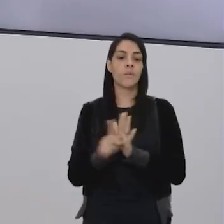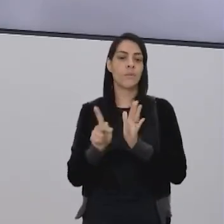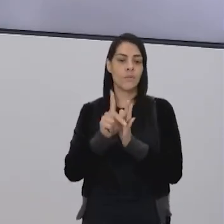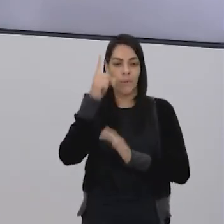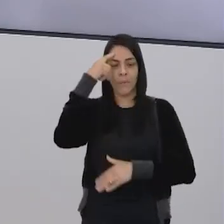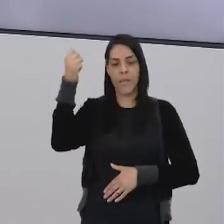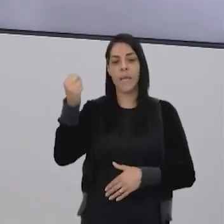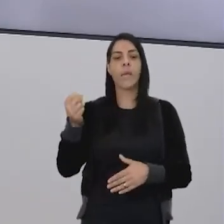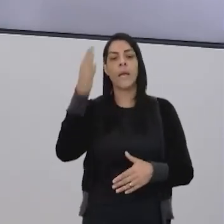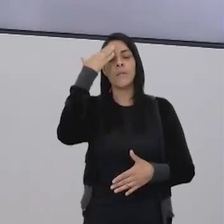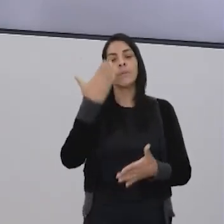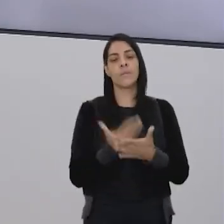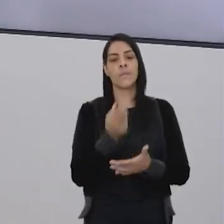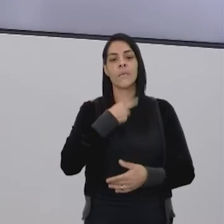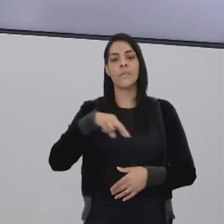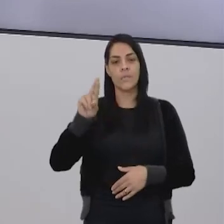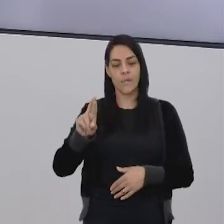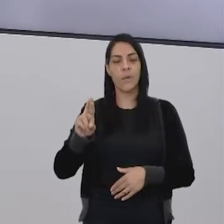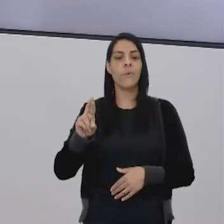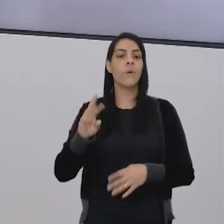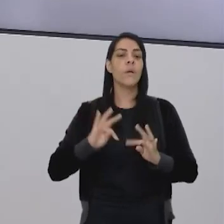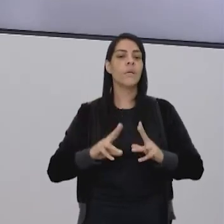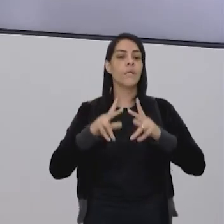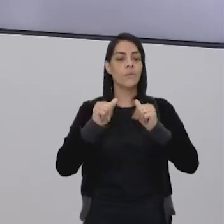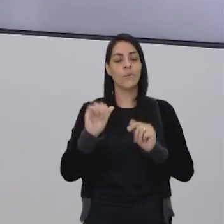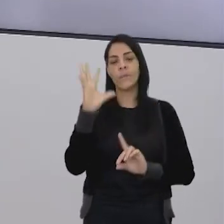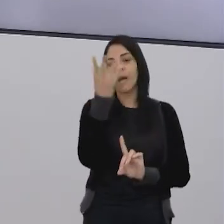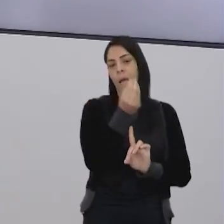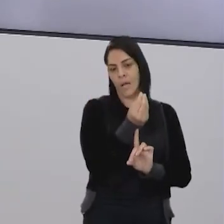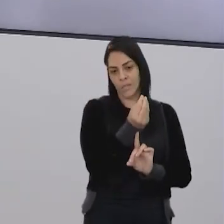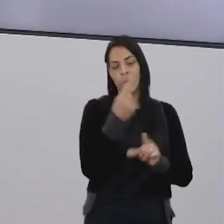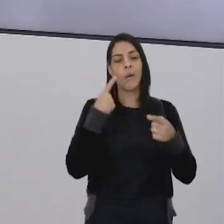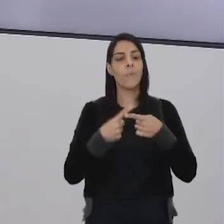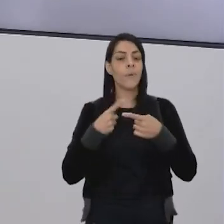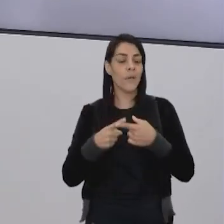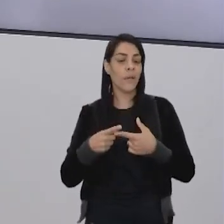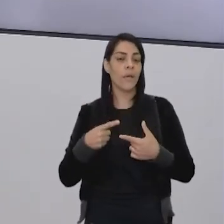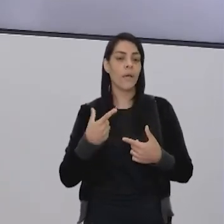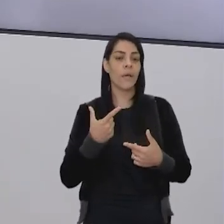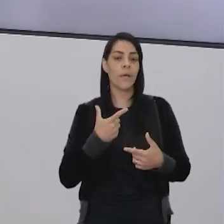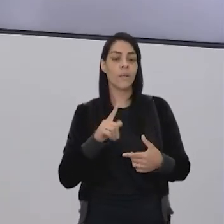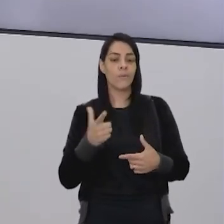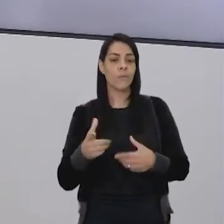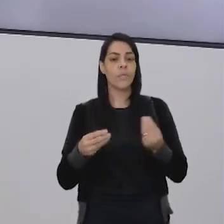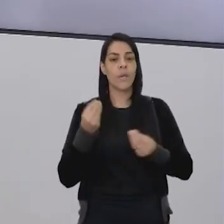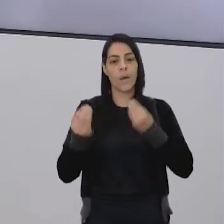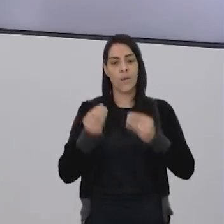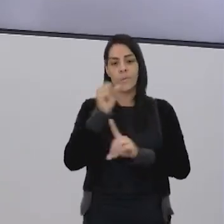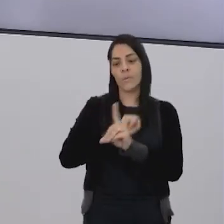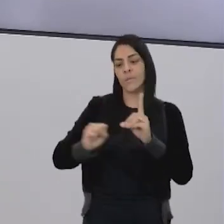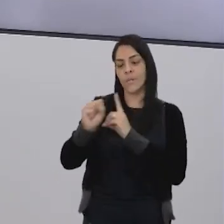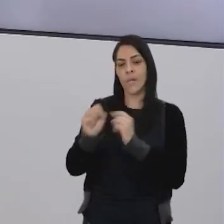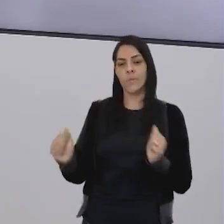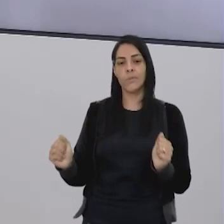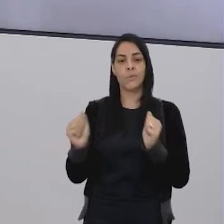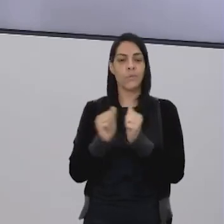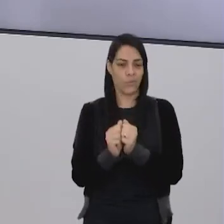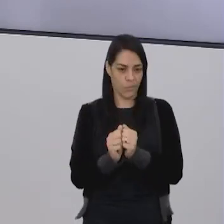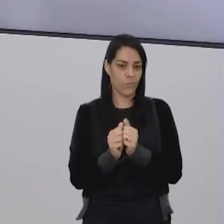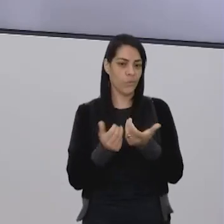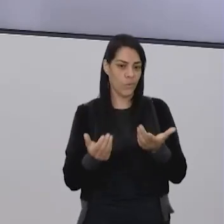suas crenças, as suas concepções, a sua arte, porque elas não estavam no patamar